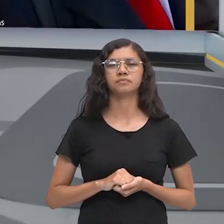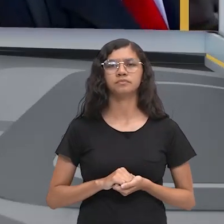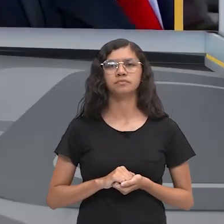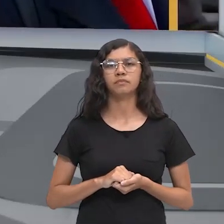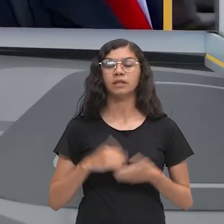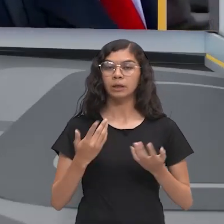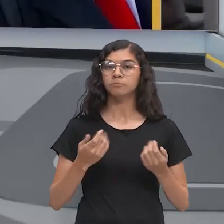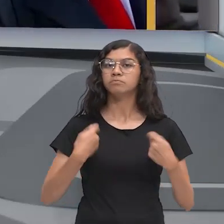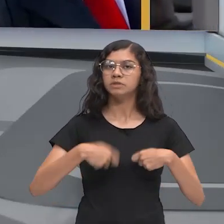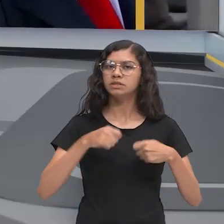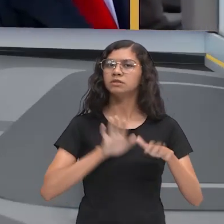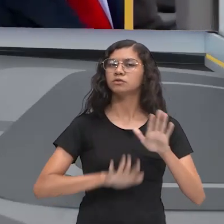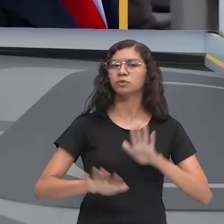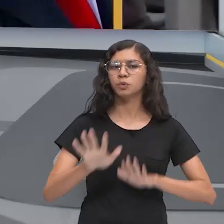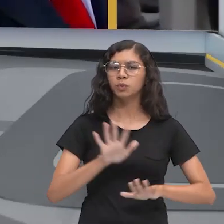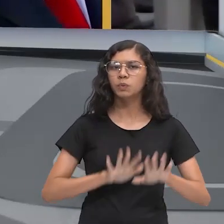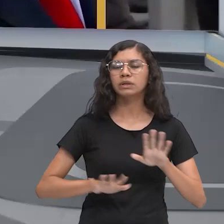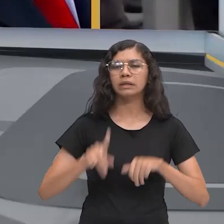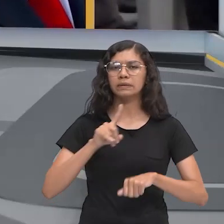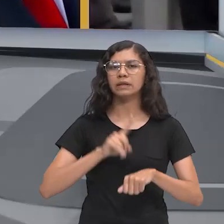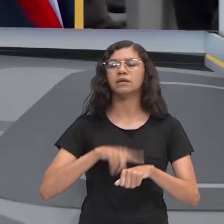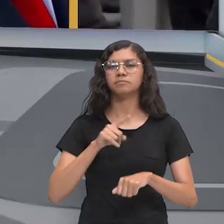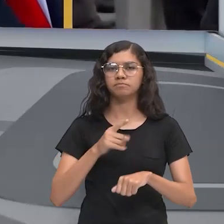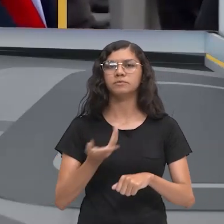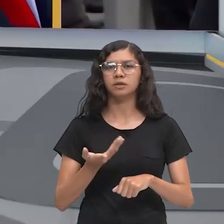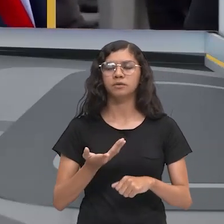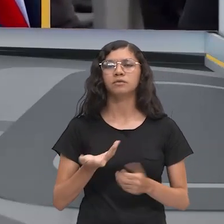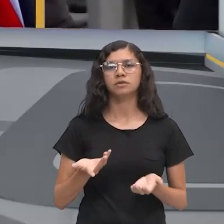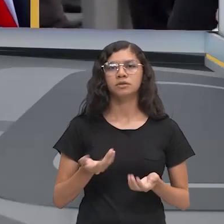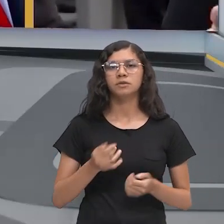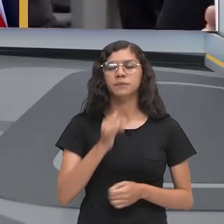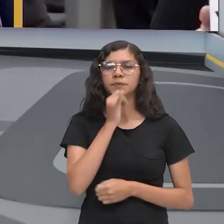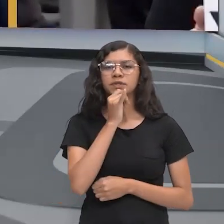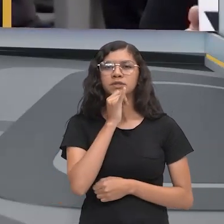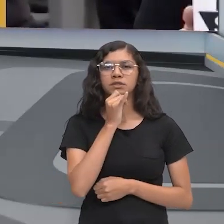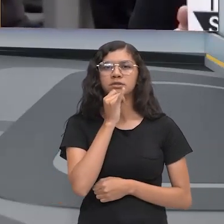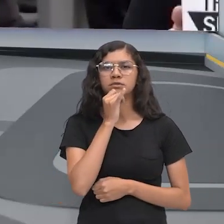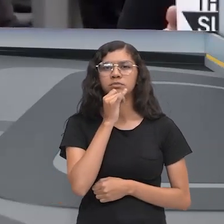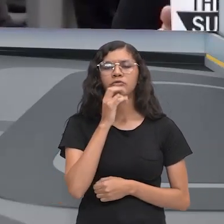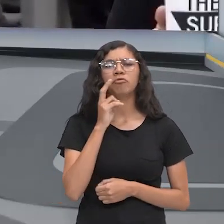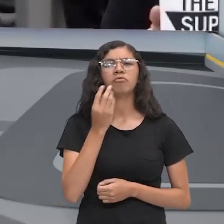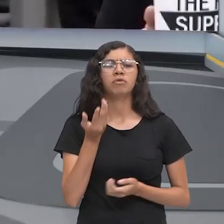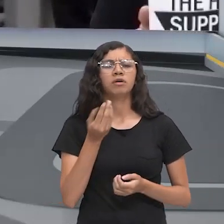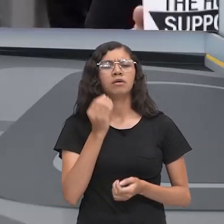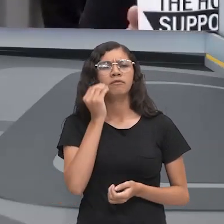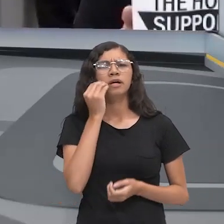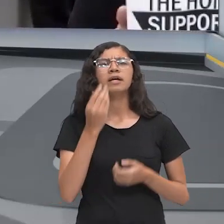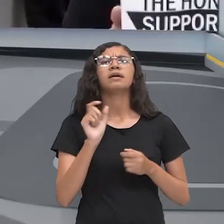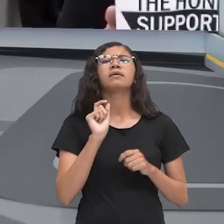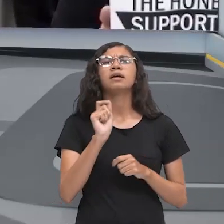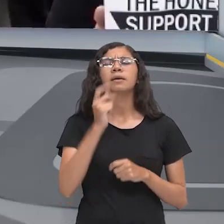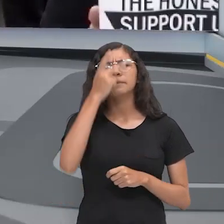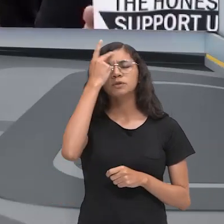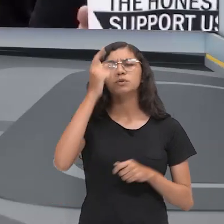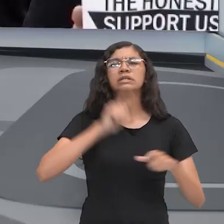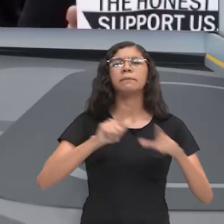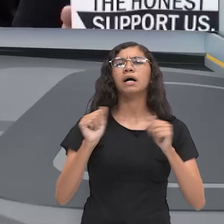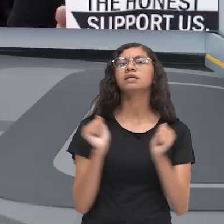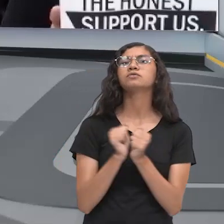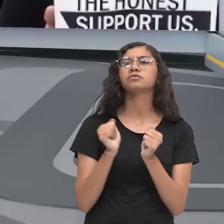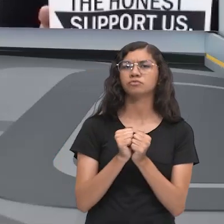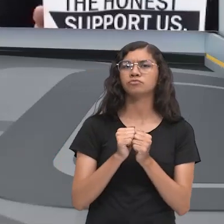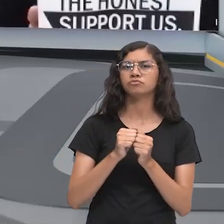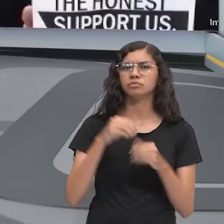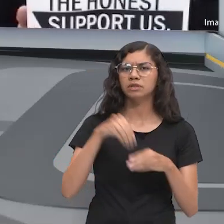esses cuidados na hora de também verificar quem trabalha conosco, né? Então, ao